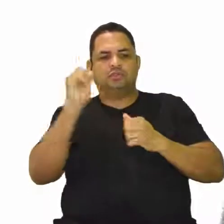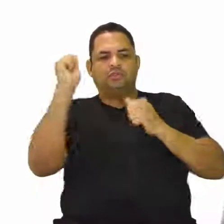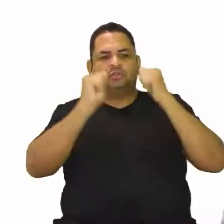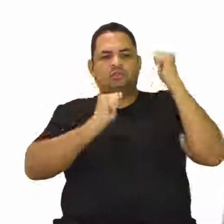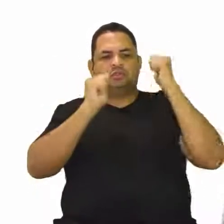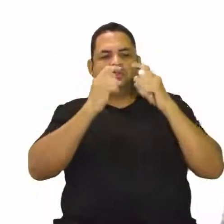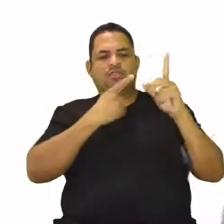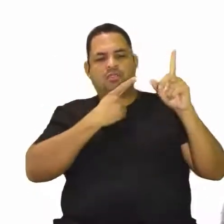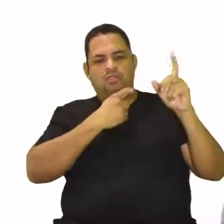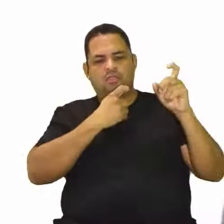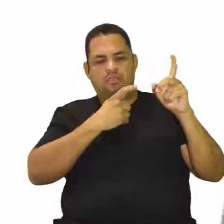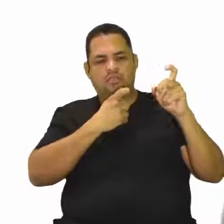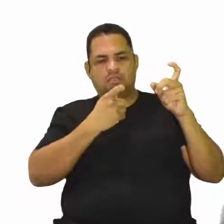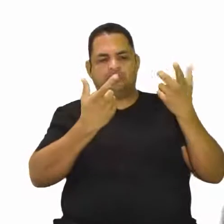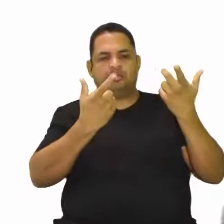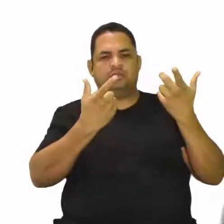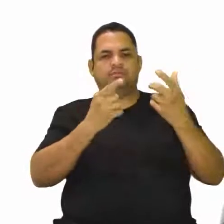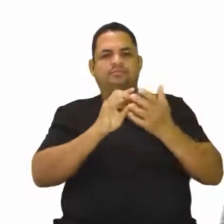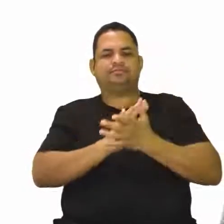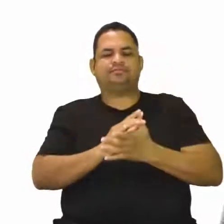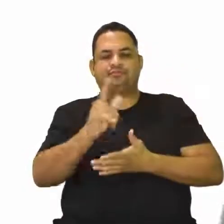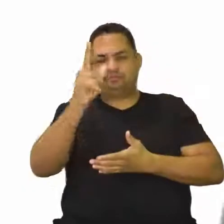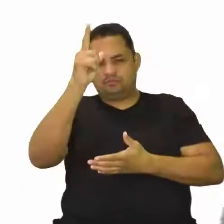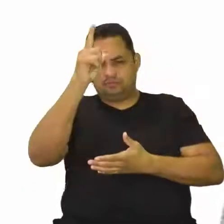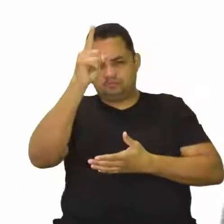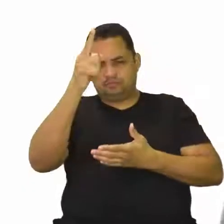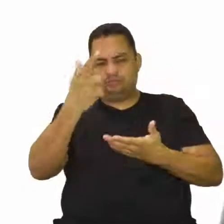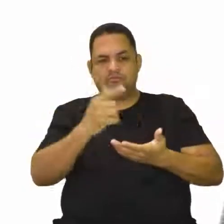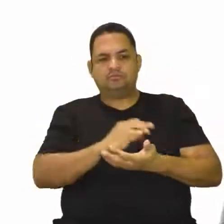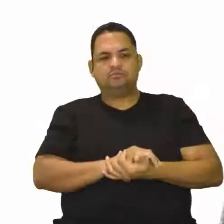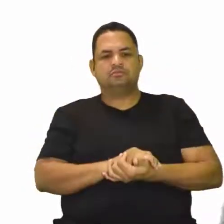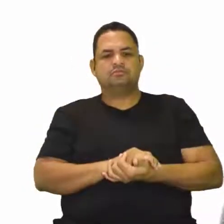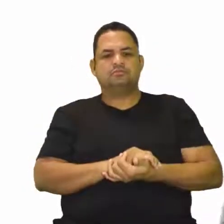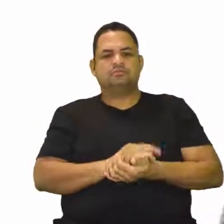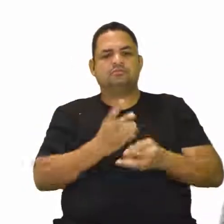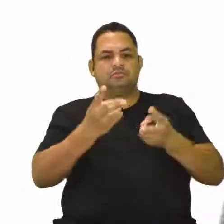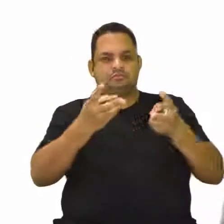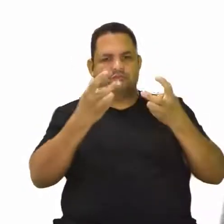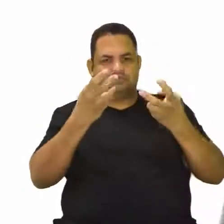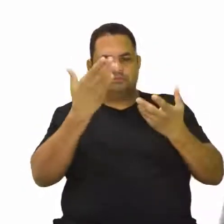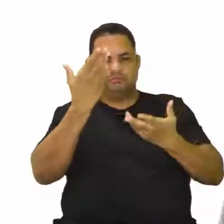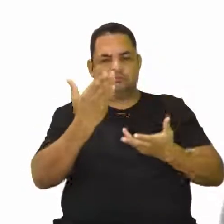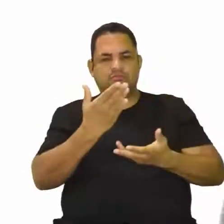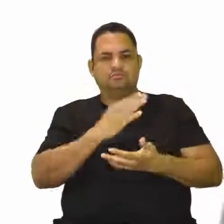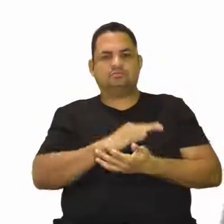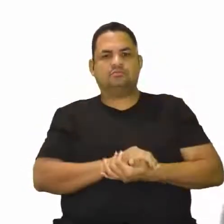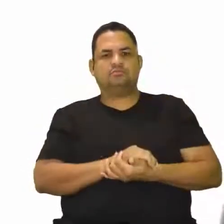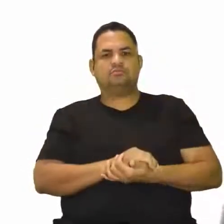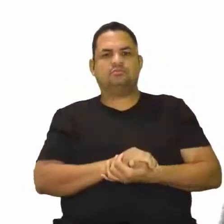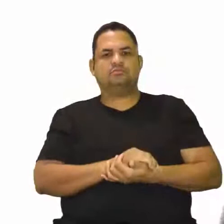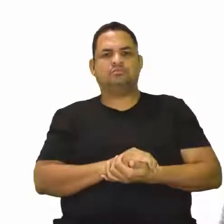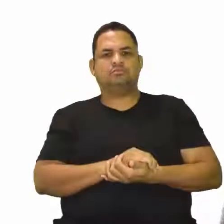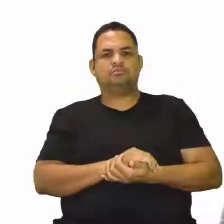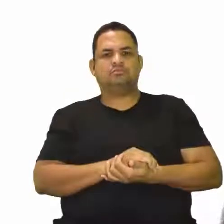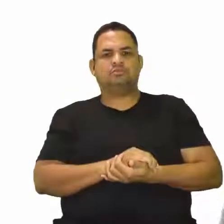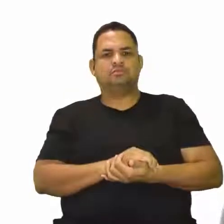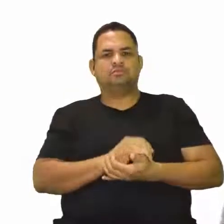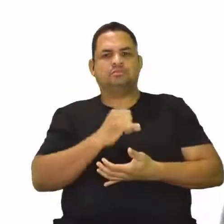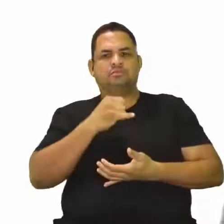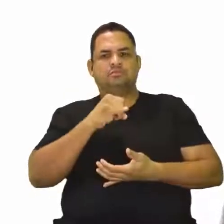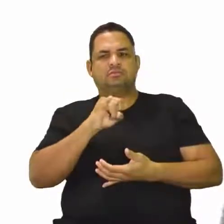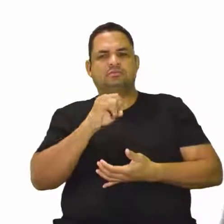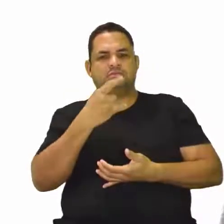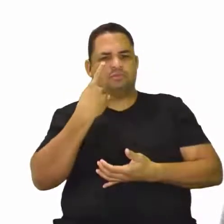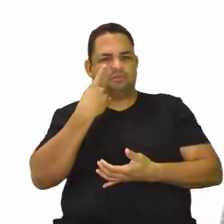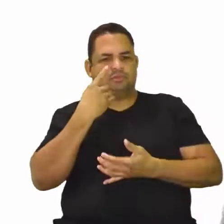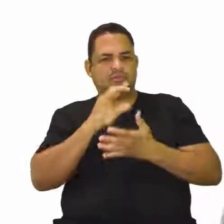indústria bélica Germânica perceber aí o cara se você ver